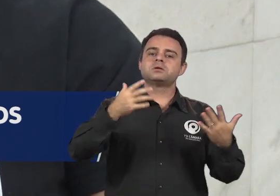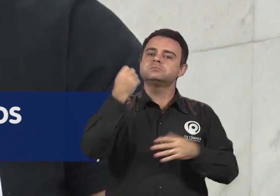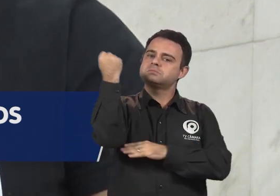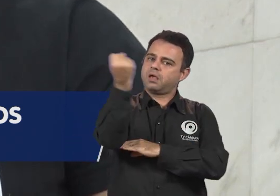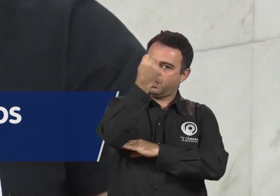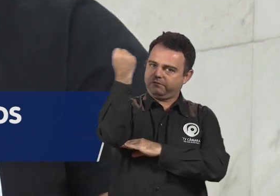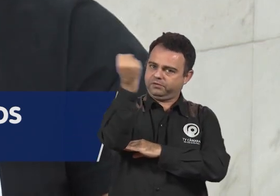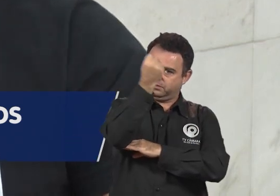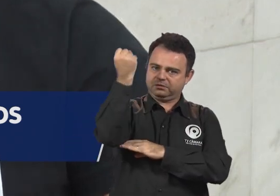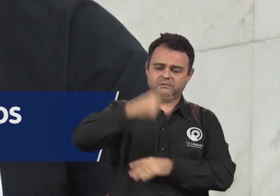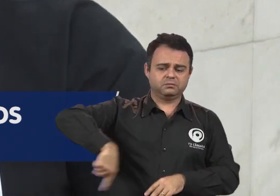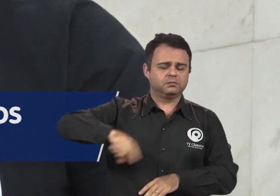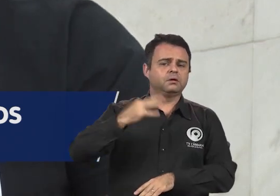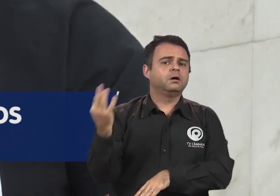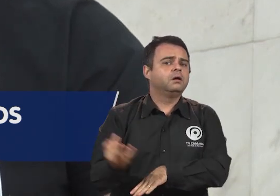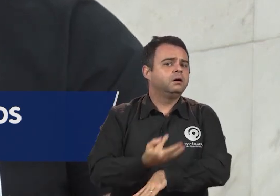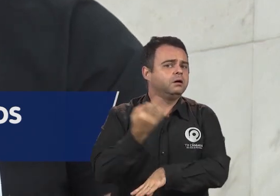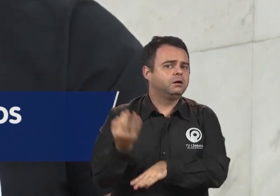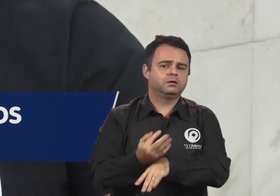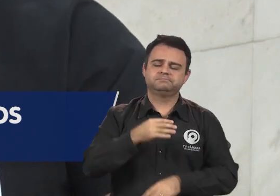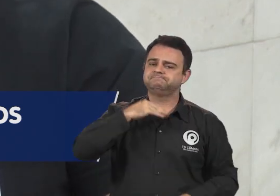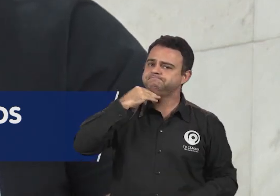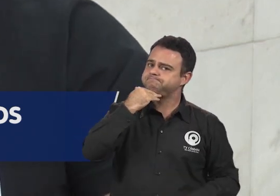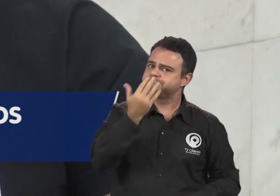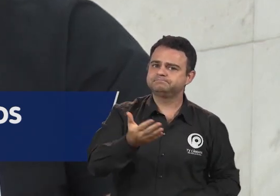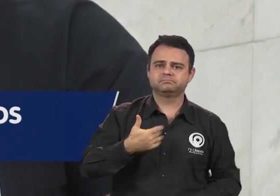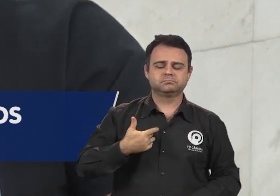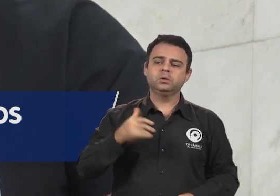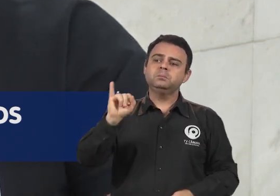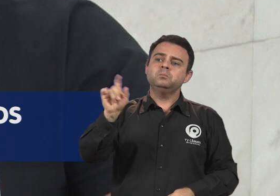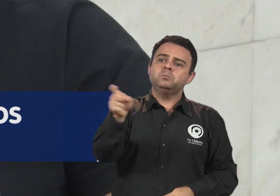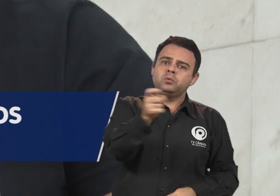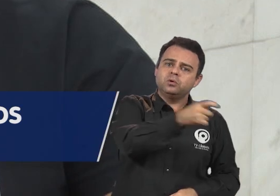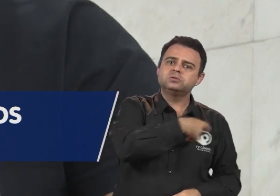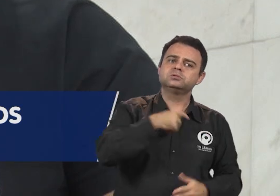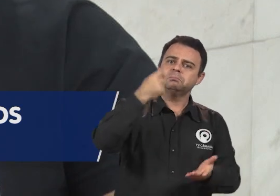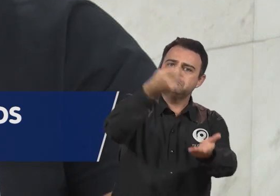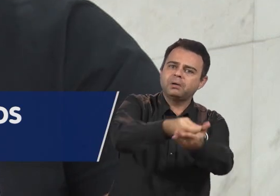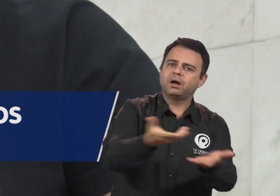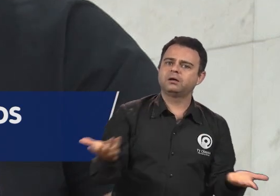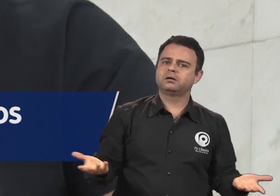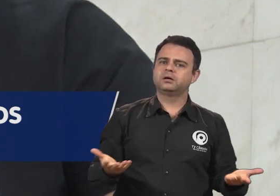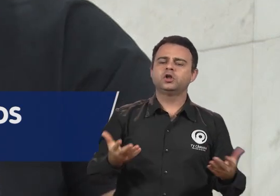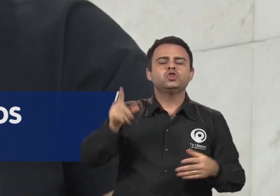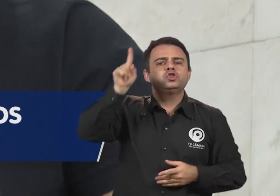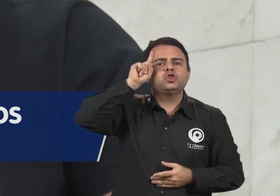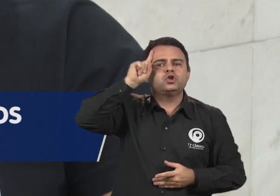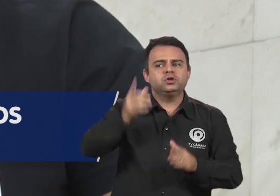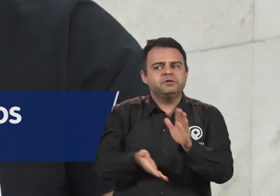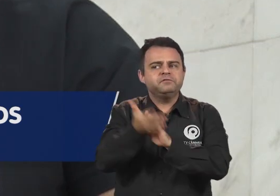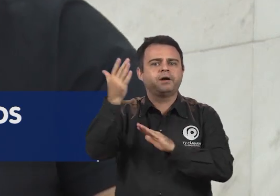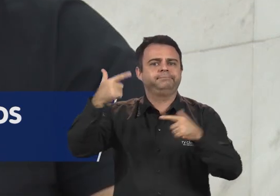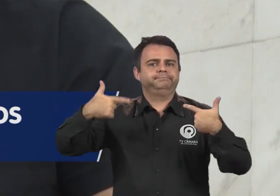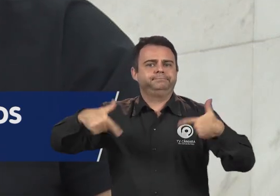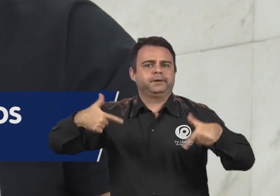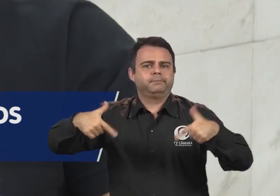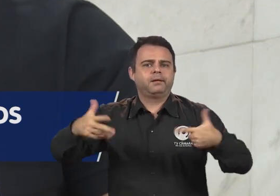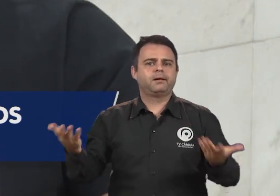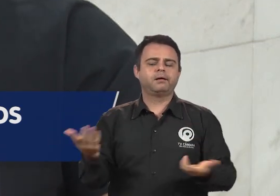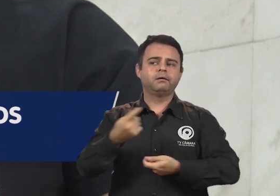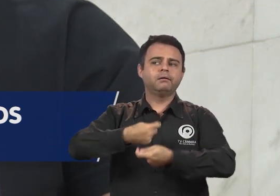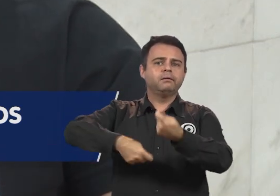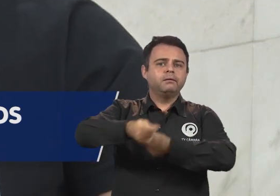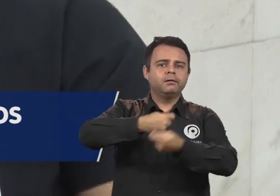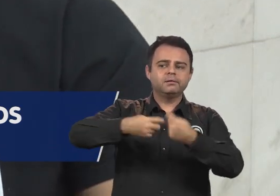mais. Não dá para quem paga os seus impostos, para quem está correto, para quem é cidadão de bem, para quem sai todo dia de manhã para trabalhar, para quem é comerciante